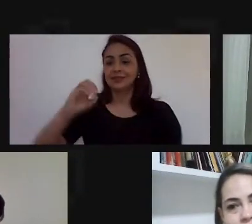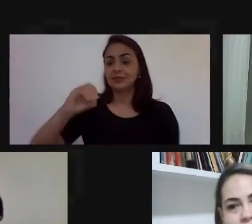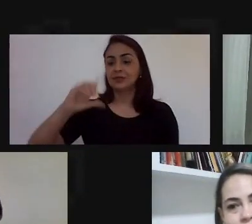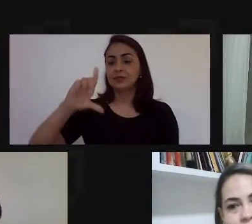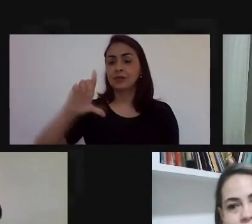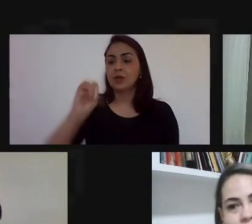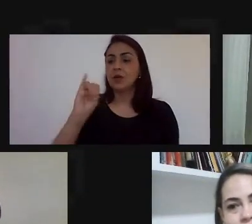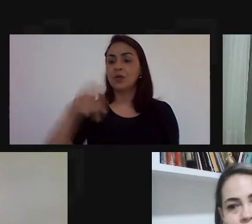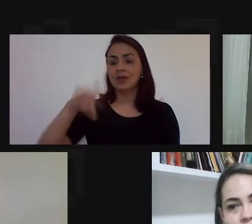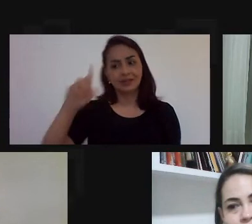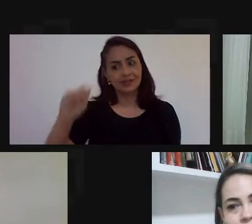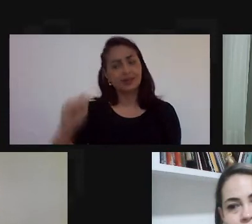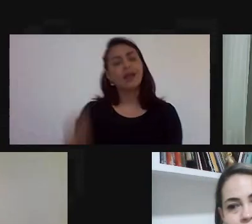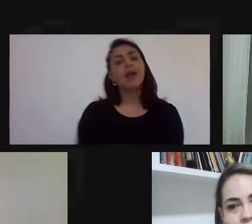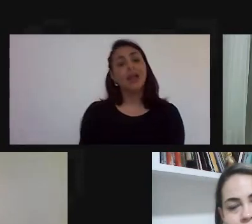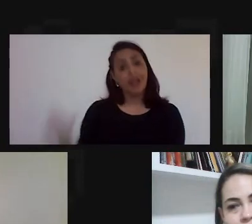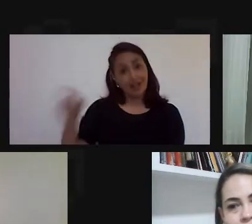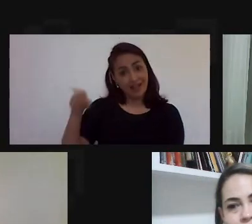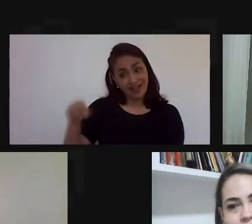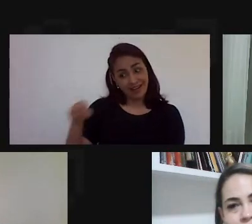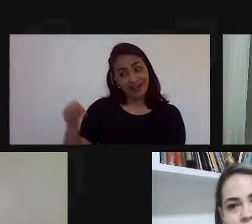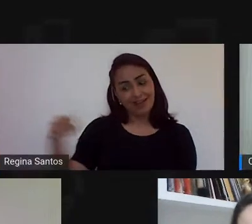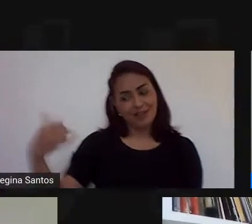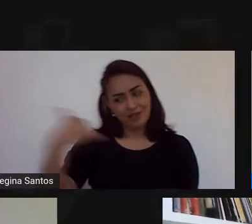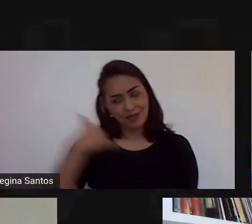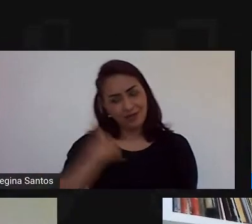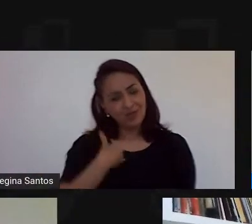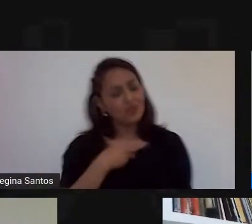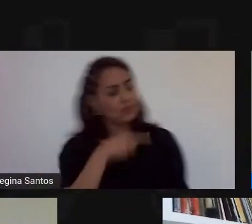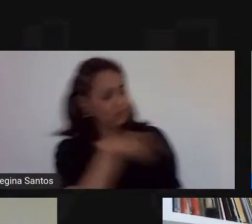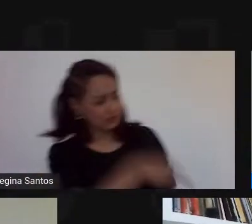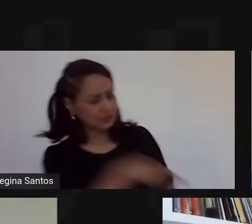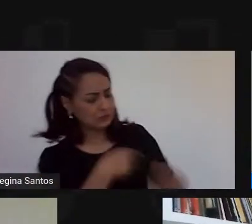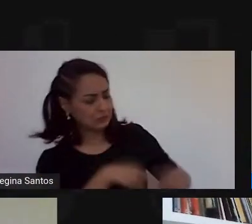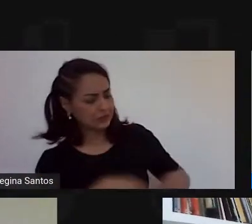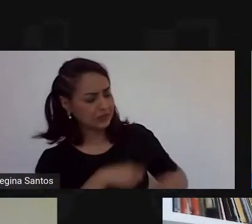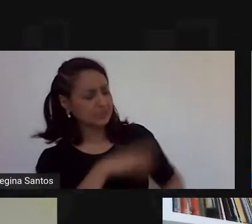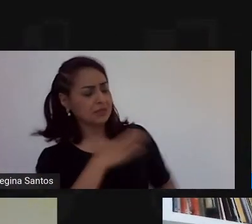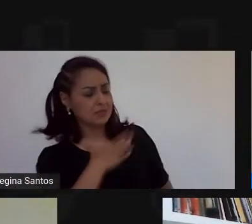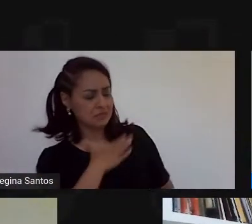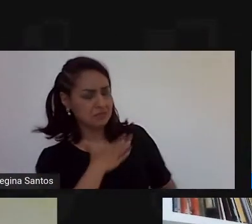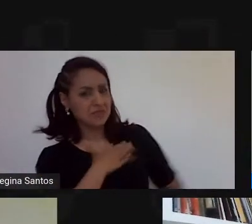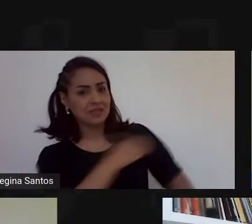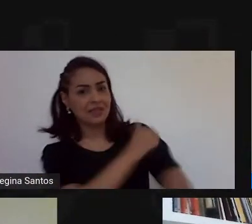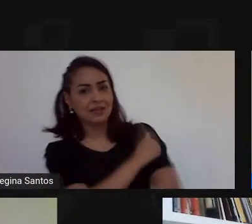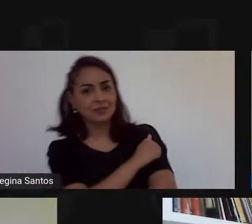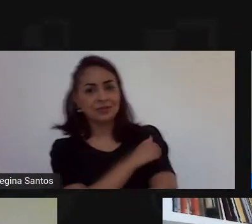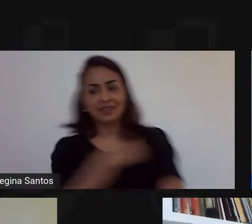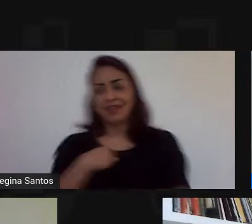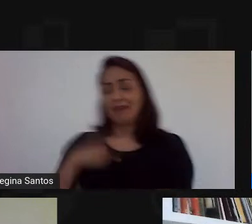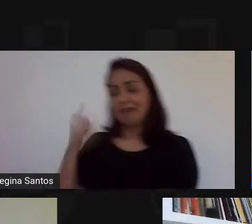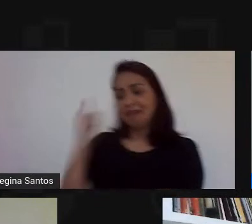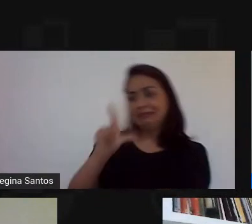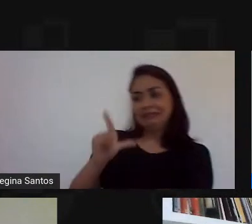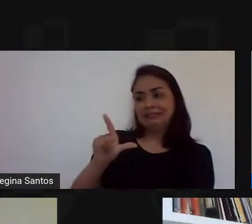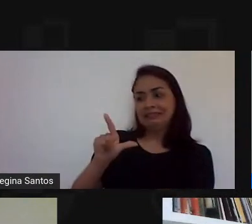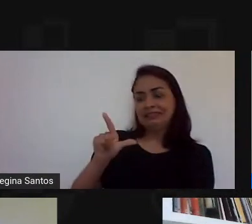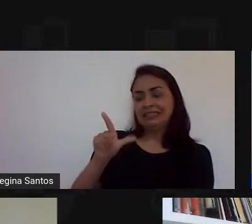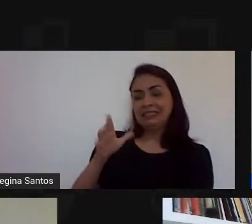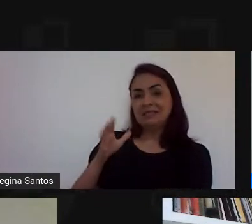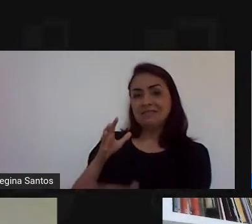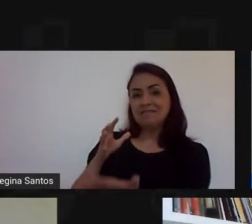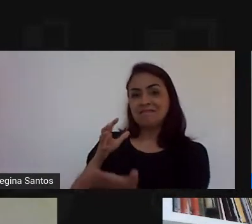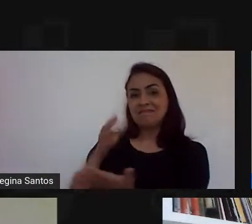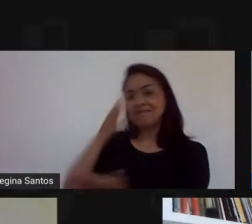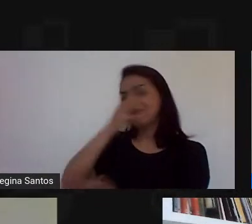ter sido minha aluna, que eu soube que você era uma boa aluna. Eu disse, eu escapei da senhora, professora, a senhora disse que era muito rigorosa.